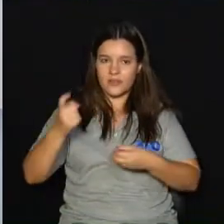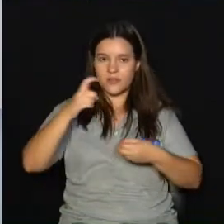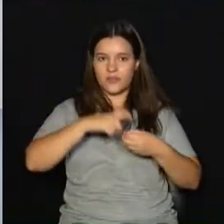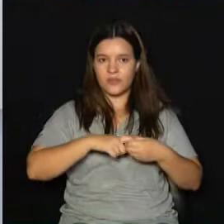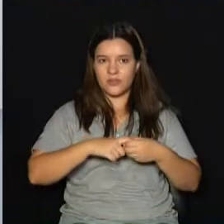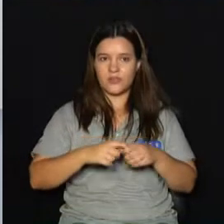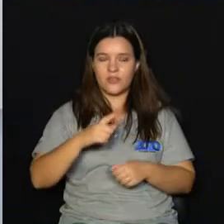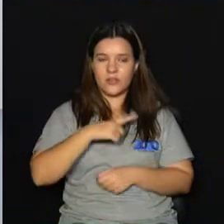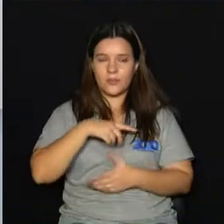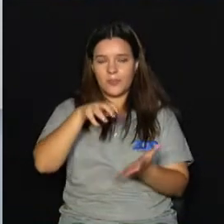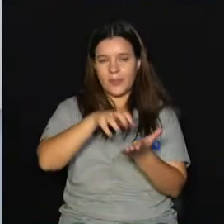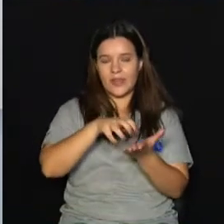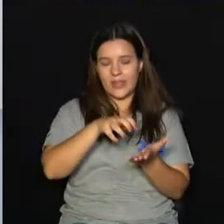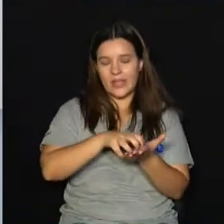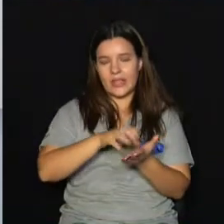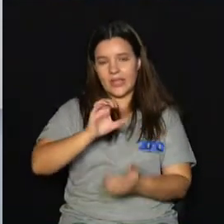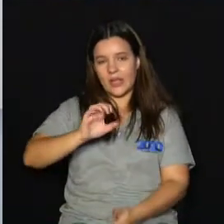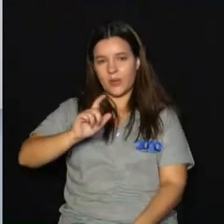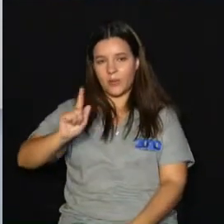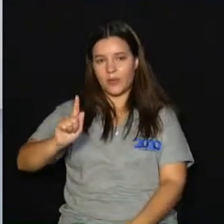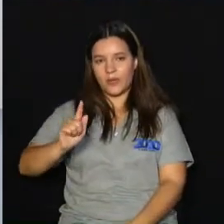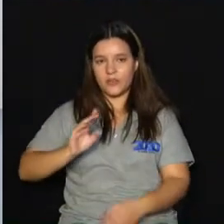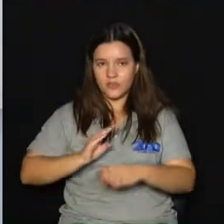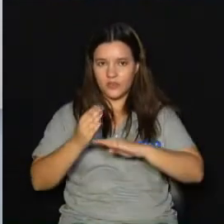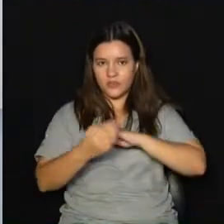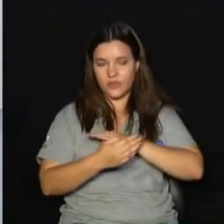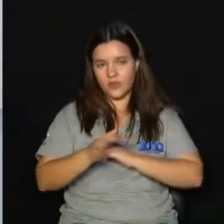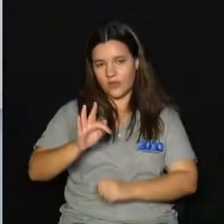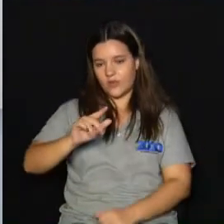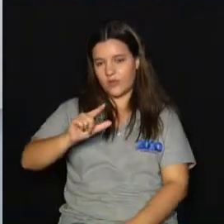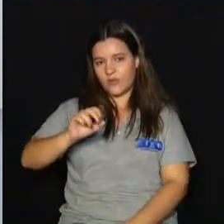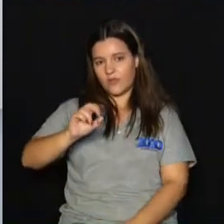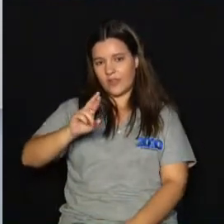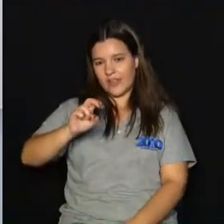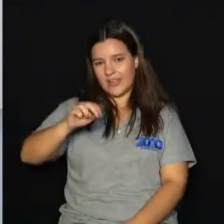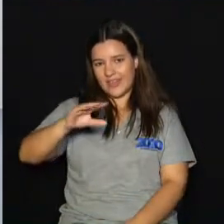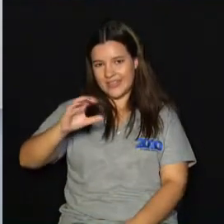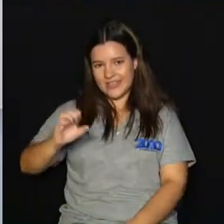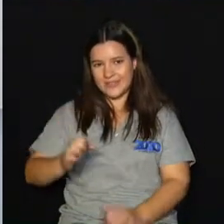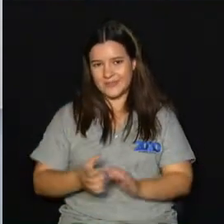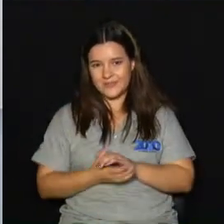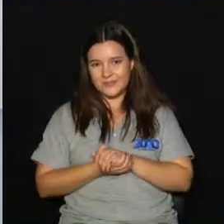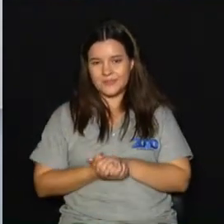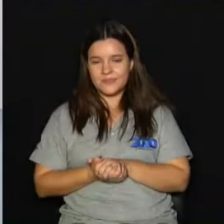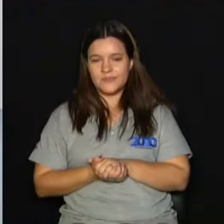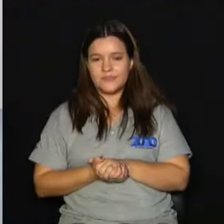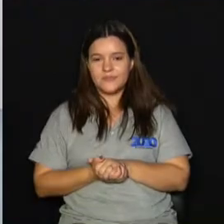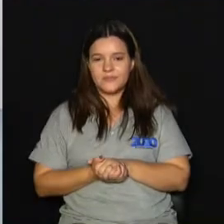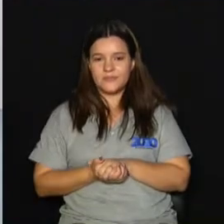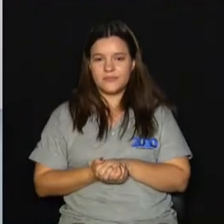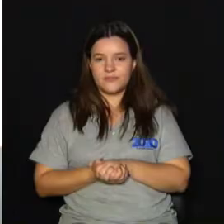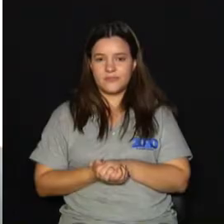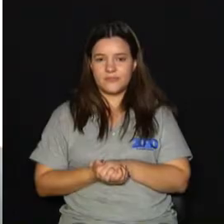lá ao distrito do Campo Grande, no Jardim Florense, conferir a movimentação por lá.